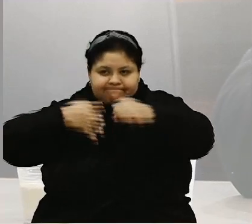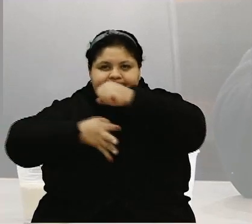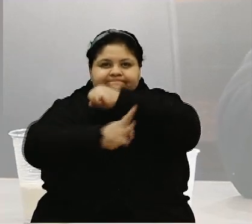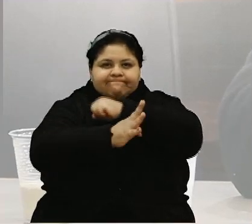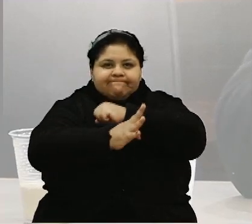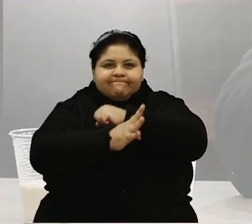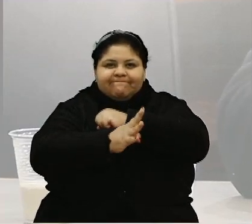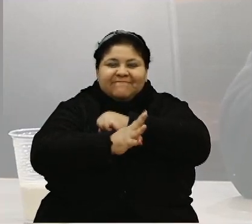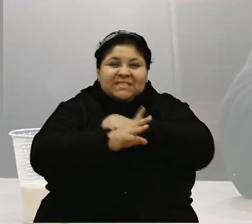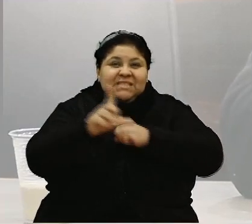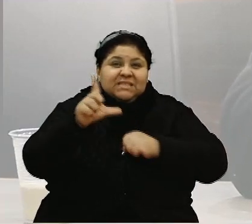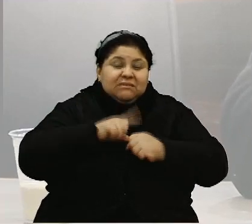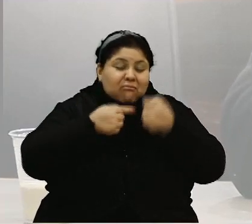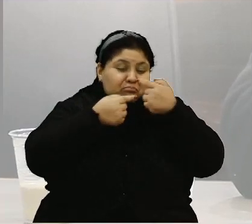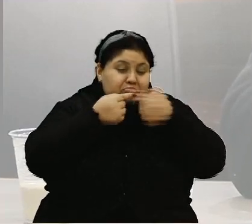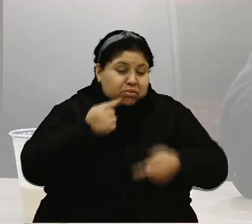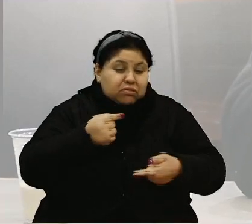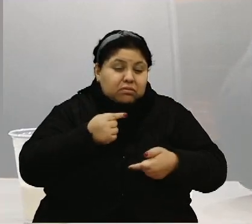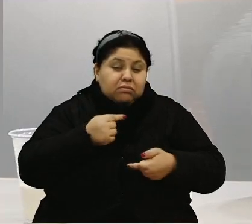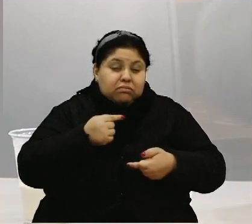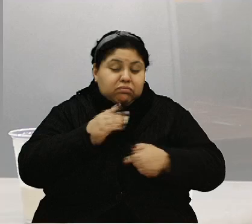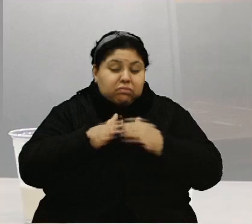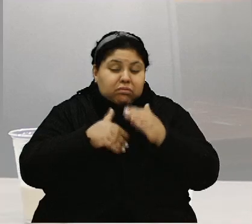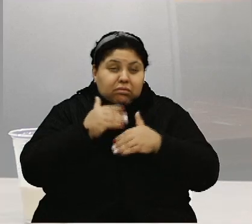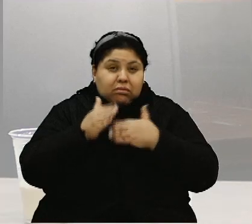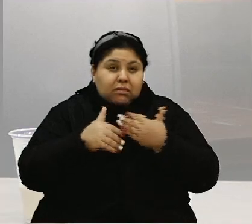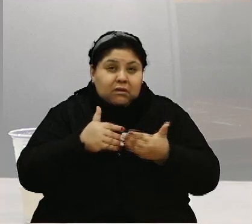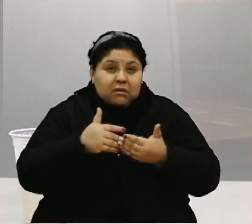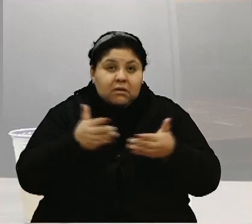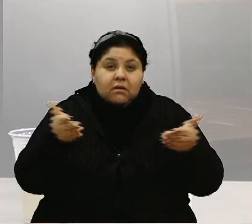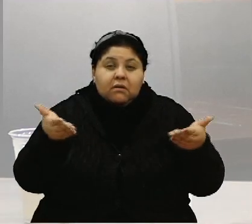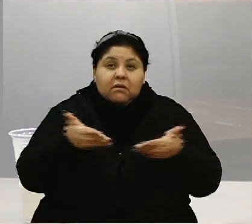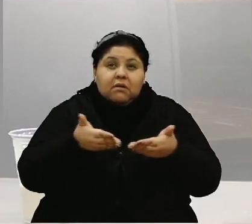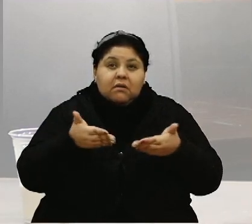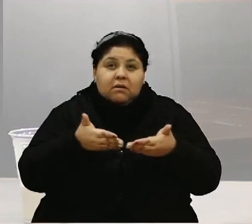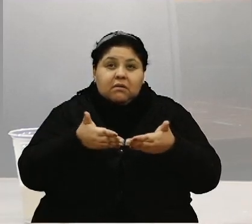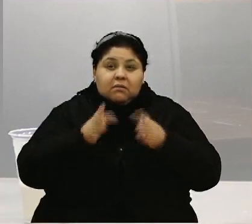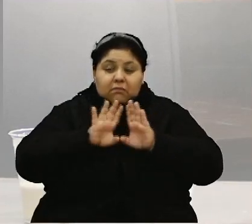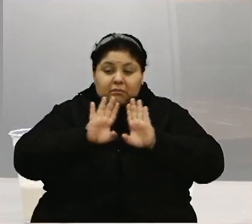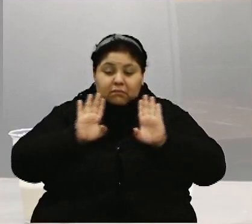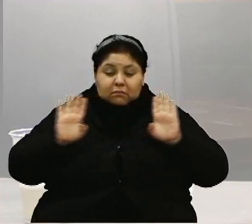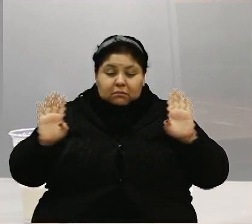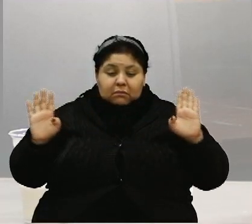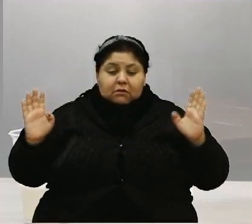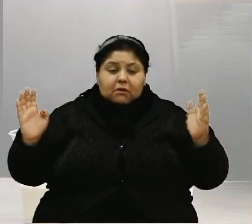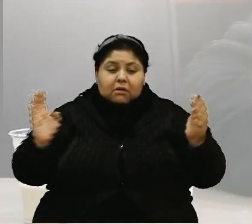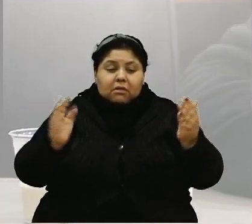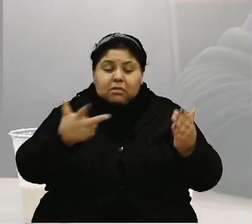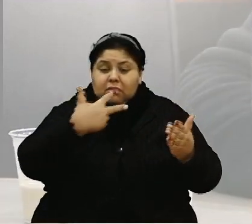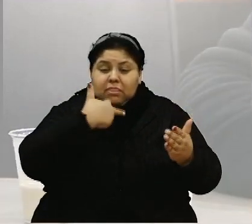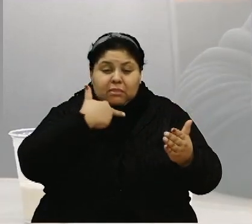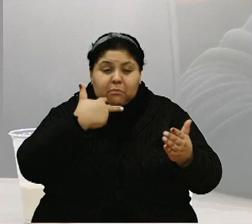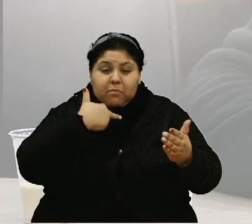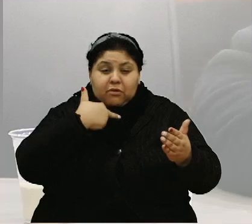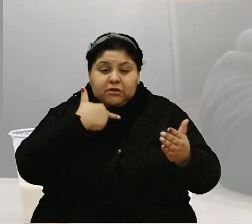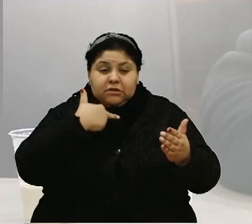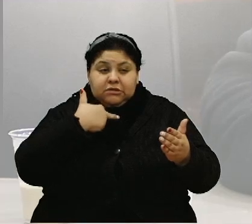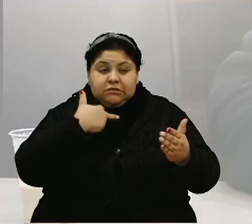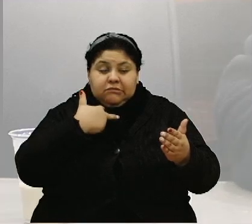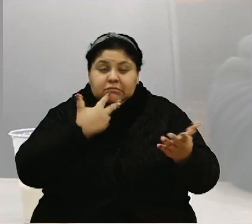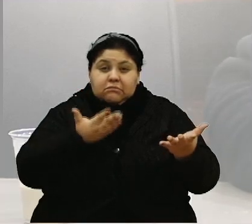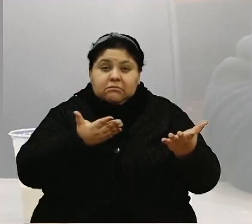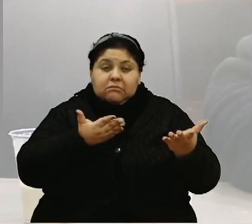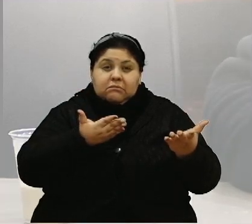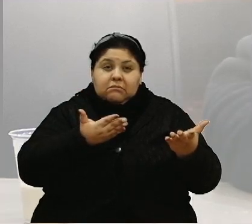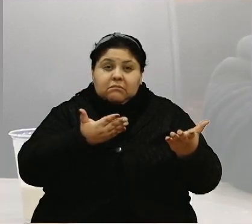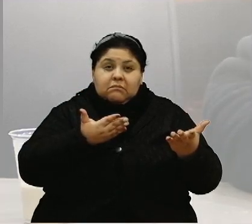uma incompetência atrás da outra. Botaram aquela meio fio que agora a gente não pode mais cortar caminho. Então, assim, olha, a gente